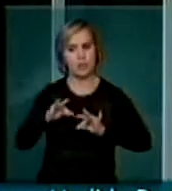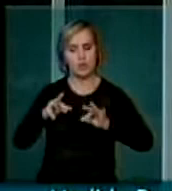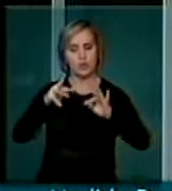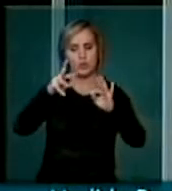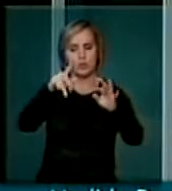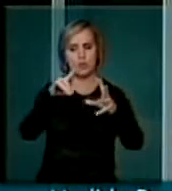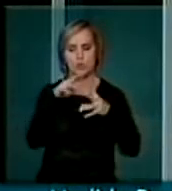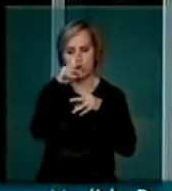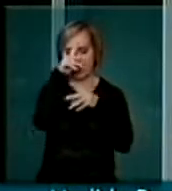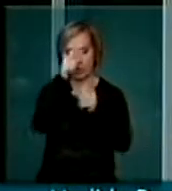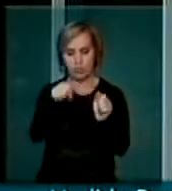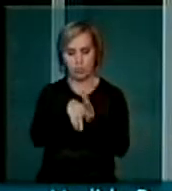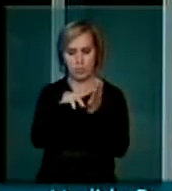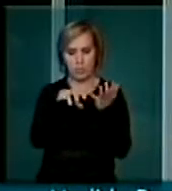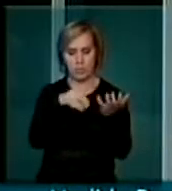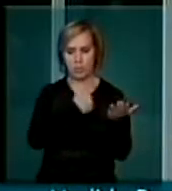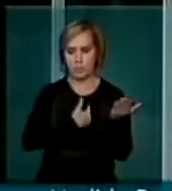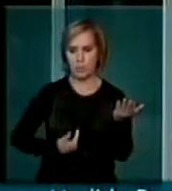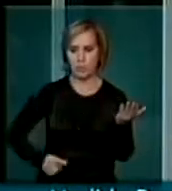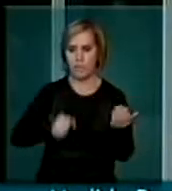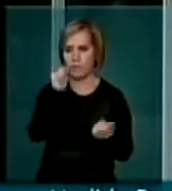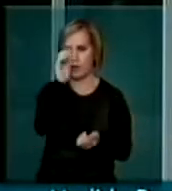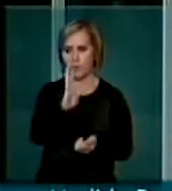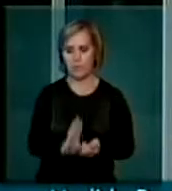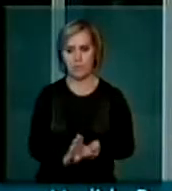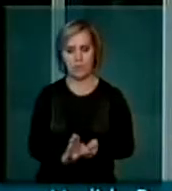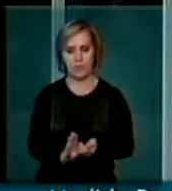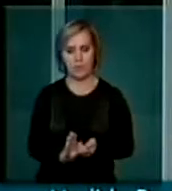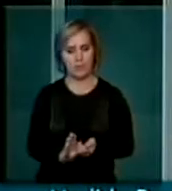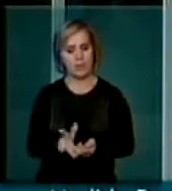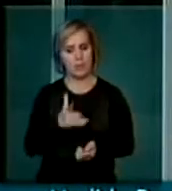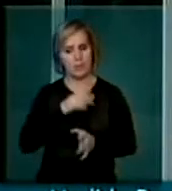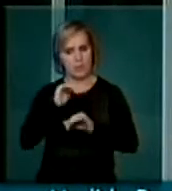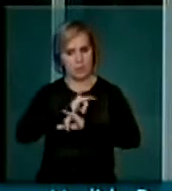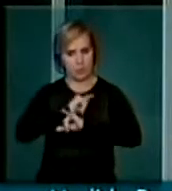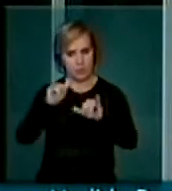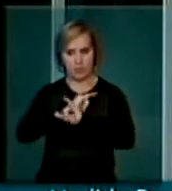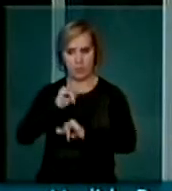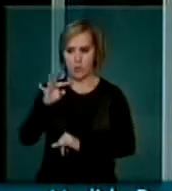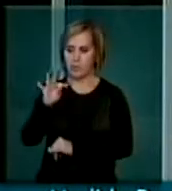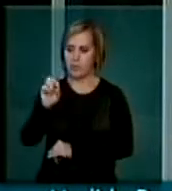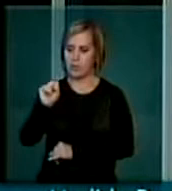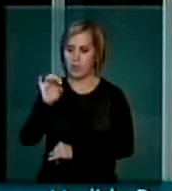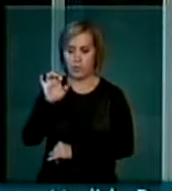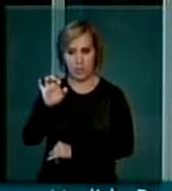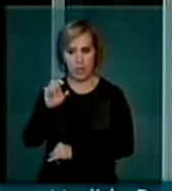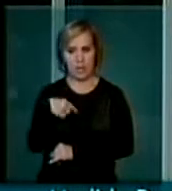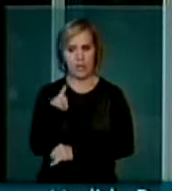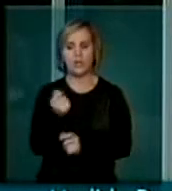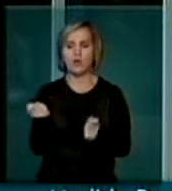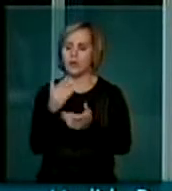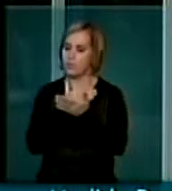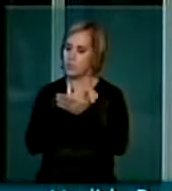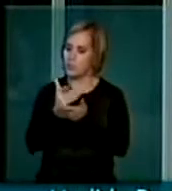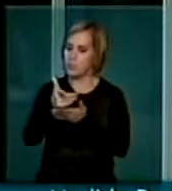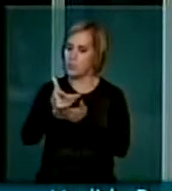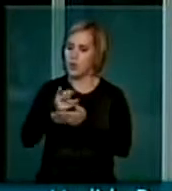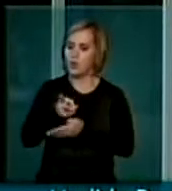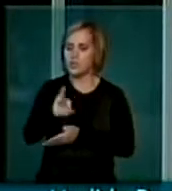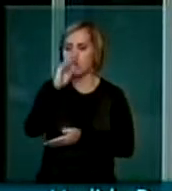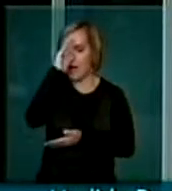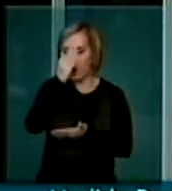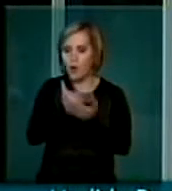Judiciário brasileiro. A mensagem vinda do TSE reforça a nossa crença na justiça. Vale repetir uma frase